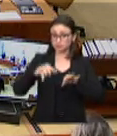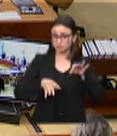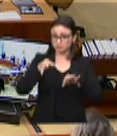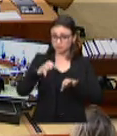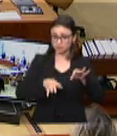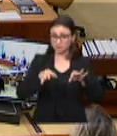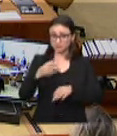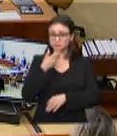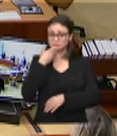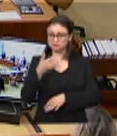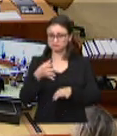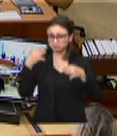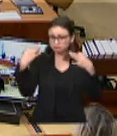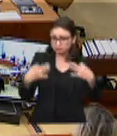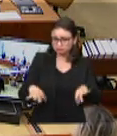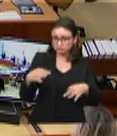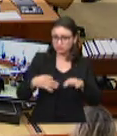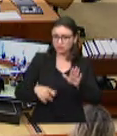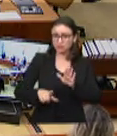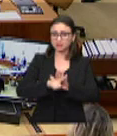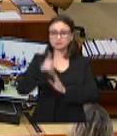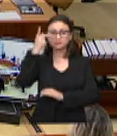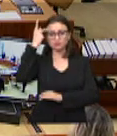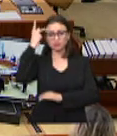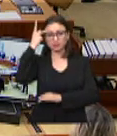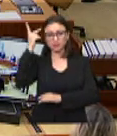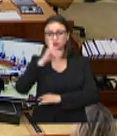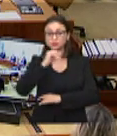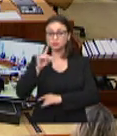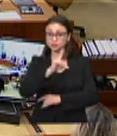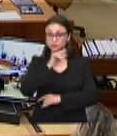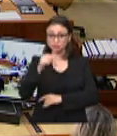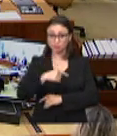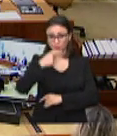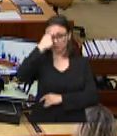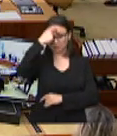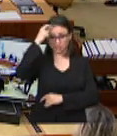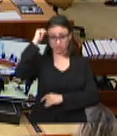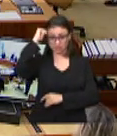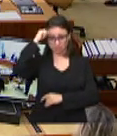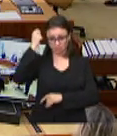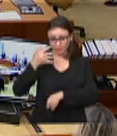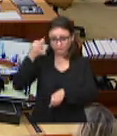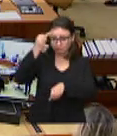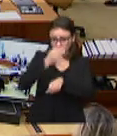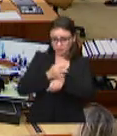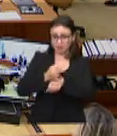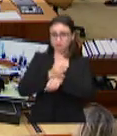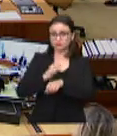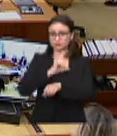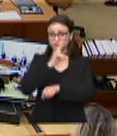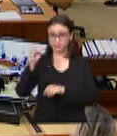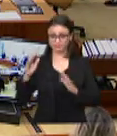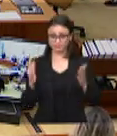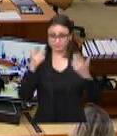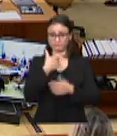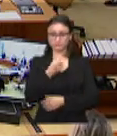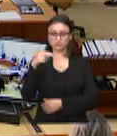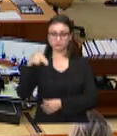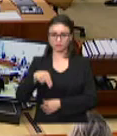que pede a confirmação da Lei de São Paulo, que instituiu o Dia da Consciência Negra como feriado, celebrado dia 20 de novembro.